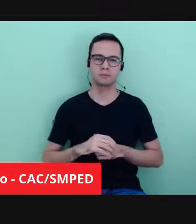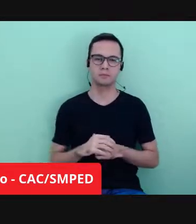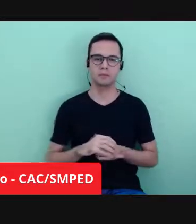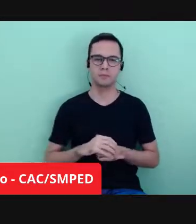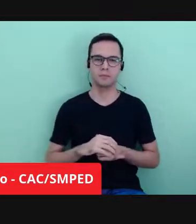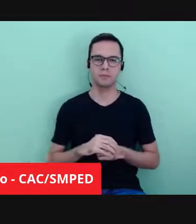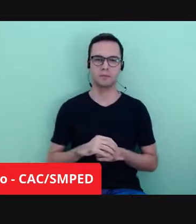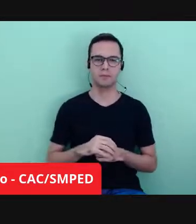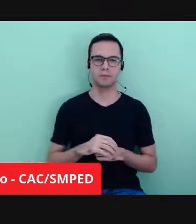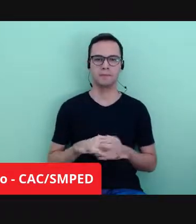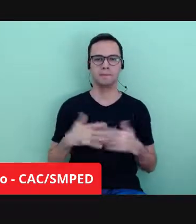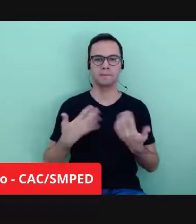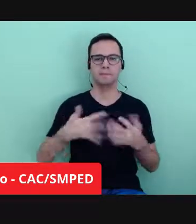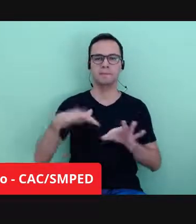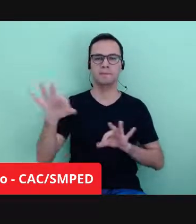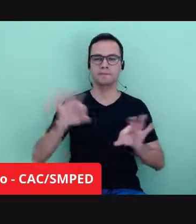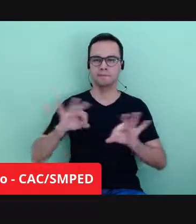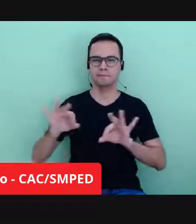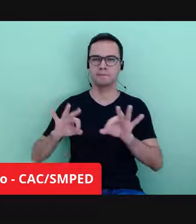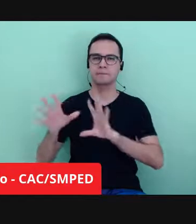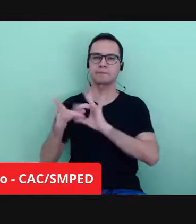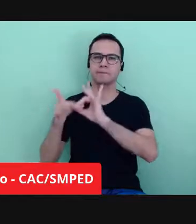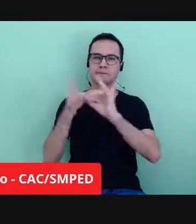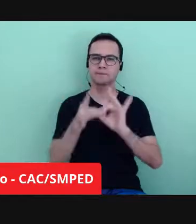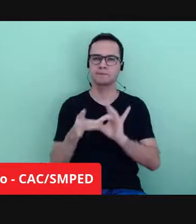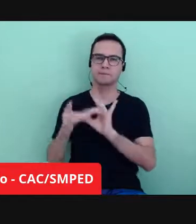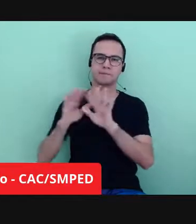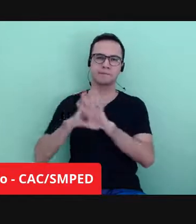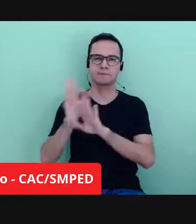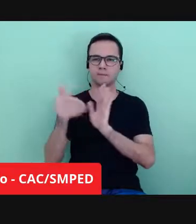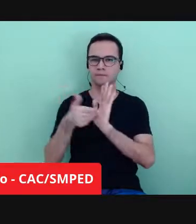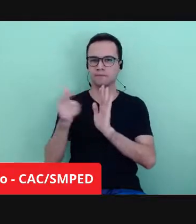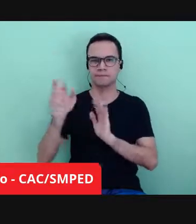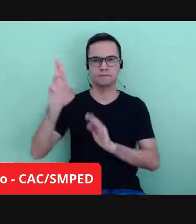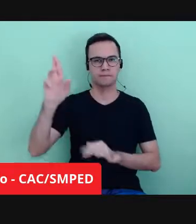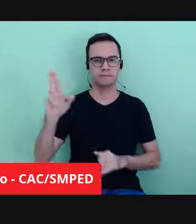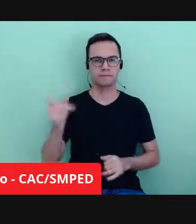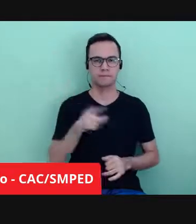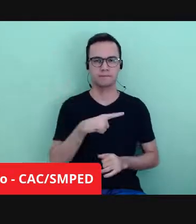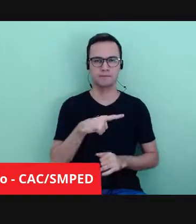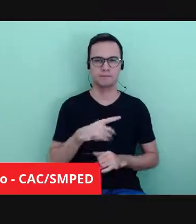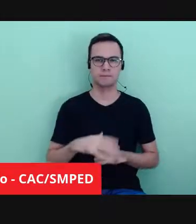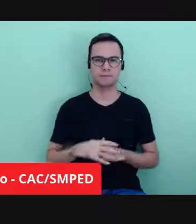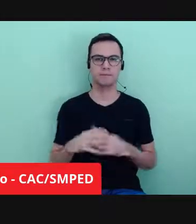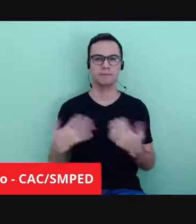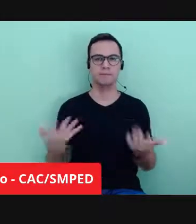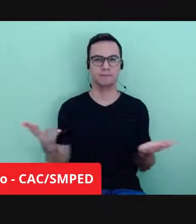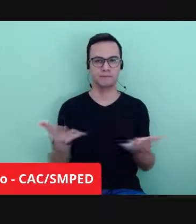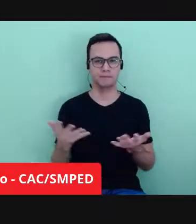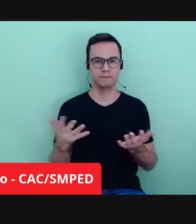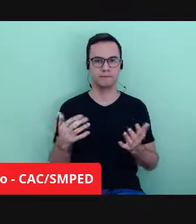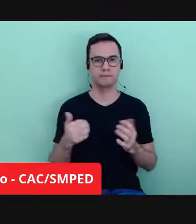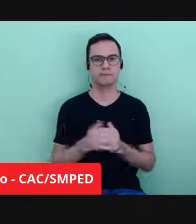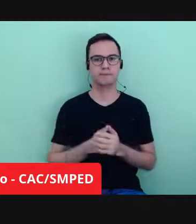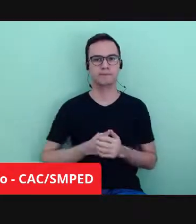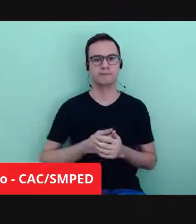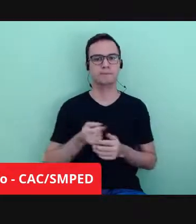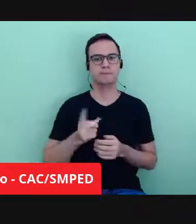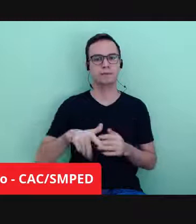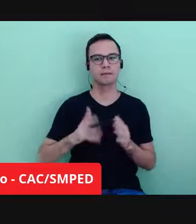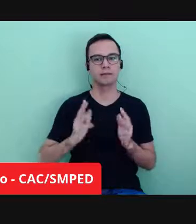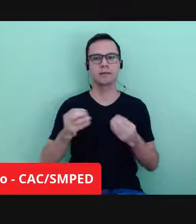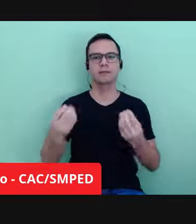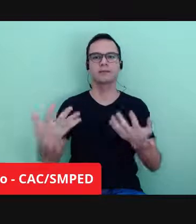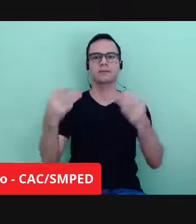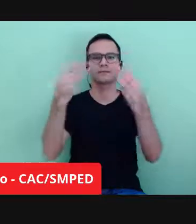E costurar esses agentes desse território também, né? E aí agora, um pouco, a gente está entregando o